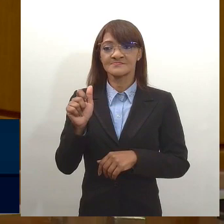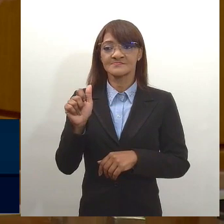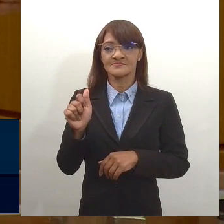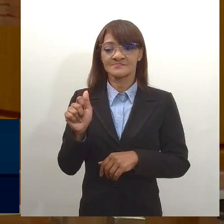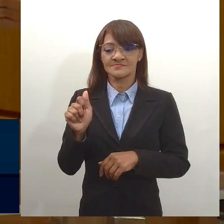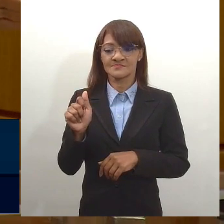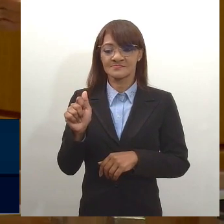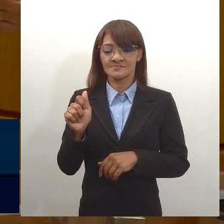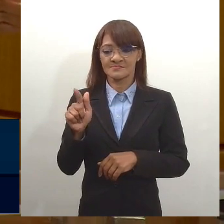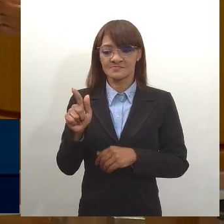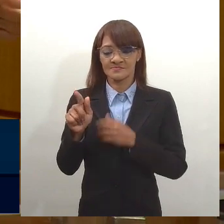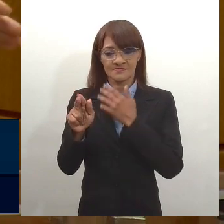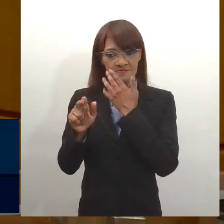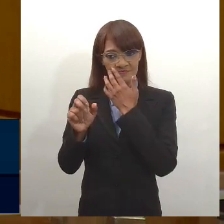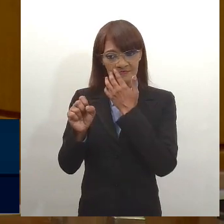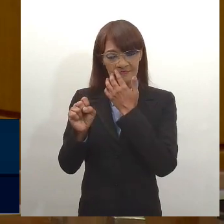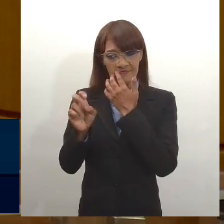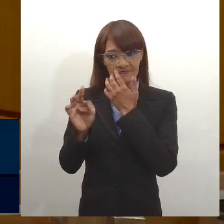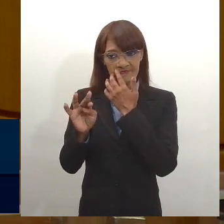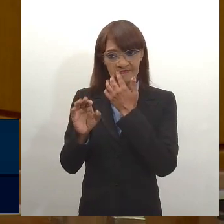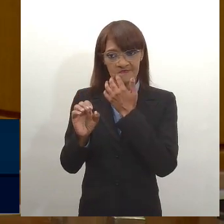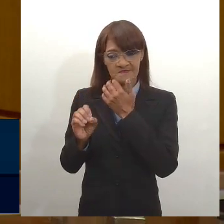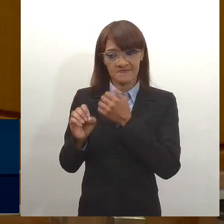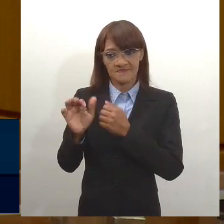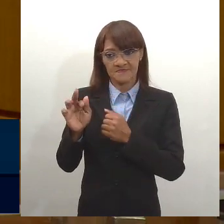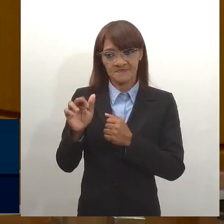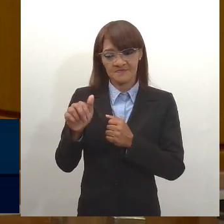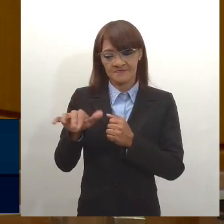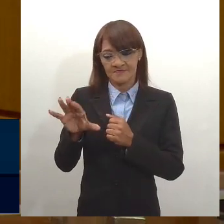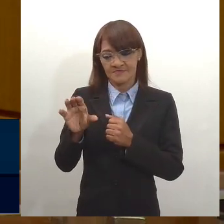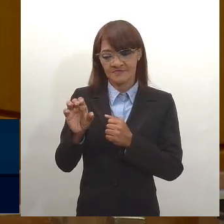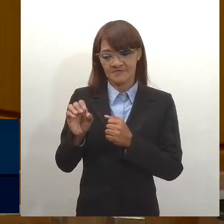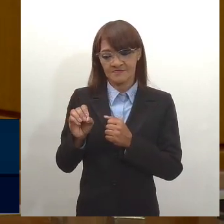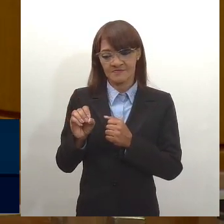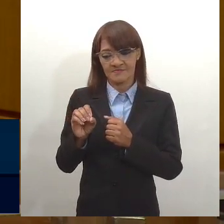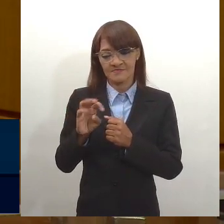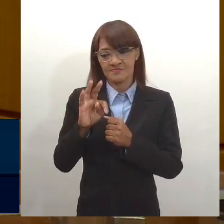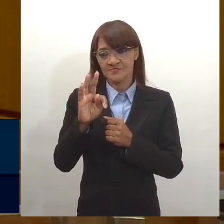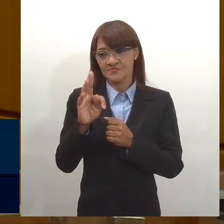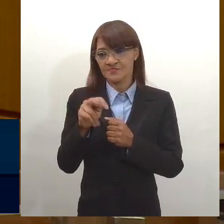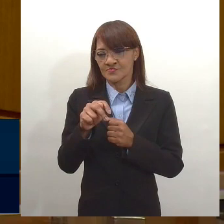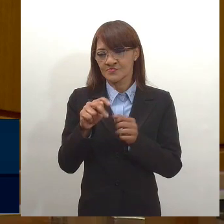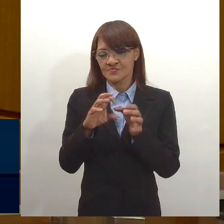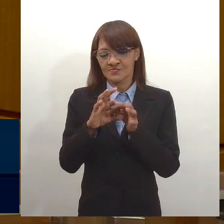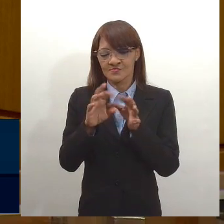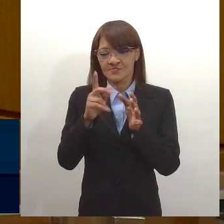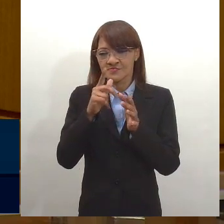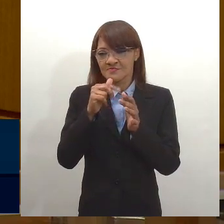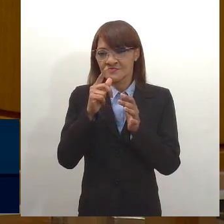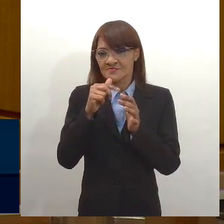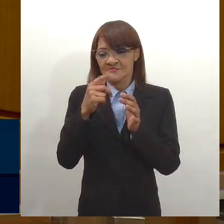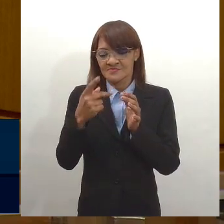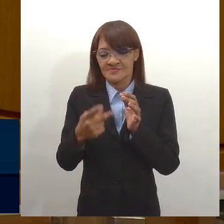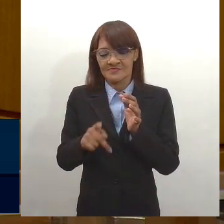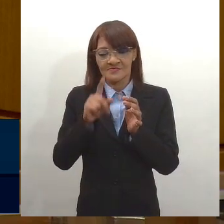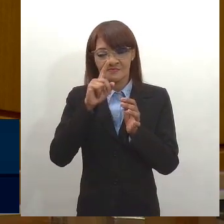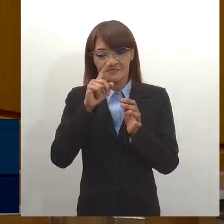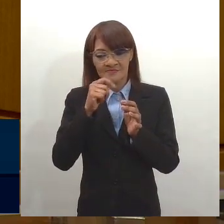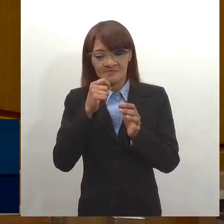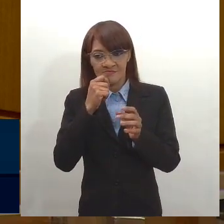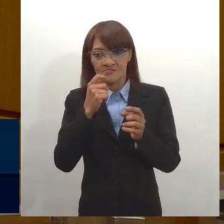toda essa obra de água para Aracaju, para o sertão. João Alves veio, deu continuidade e fez